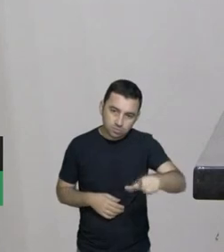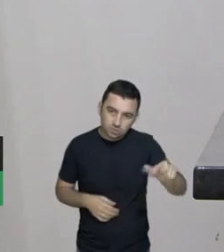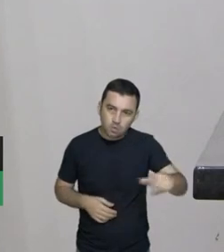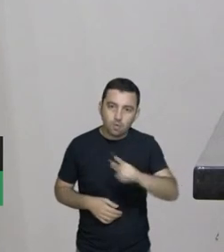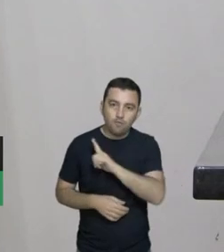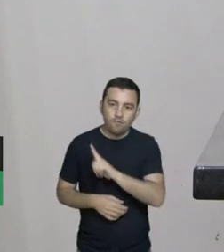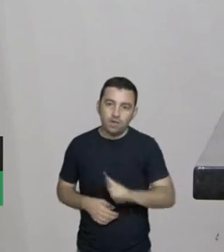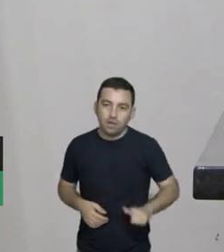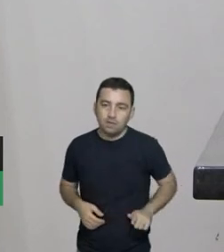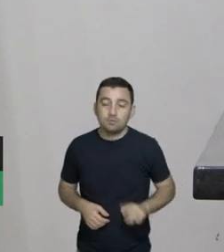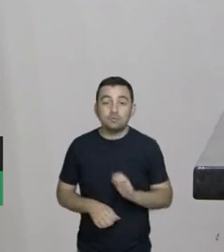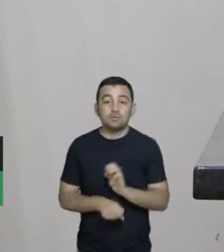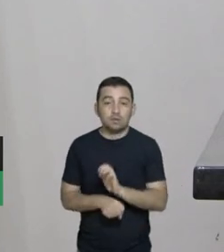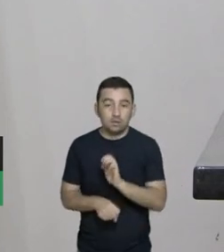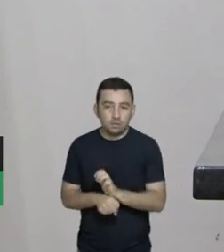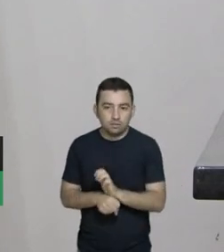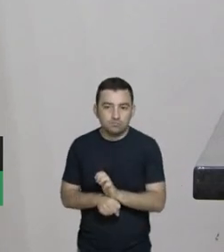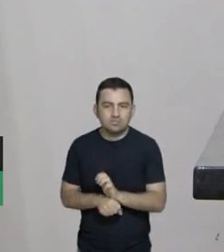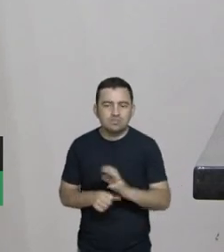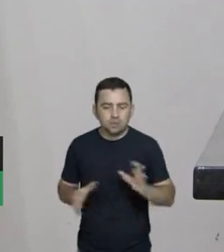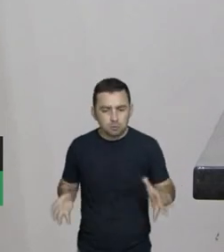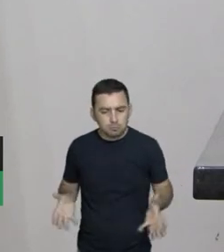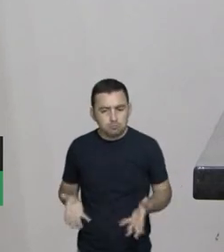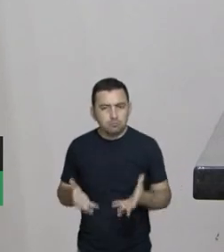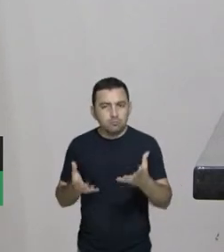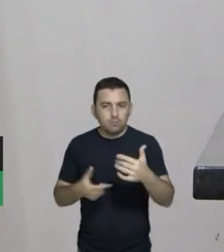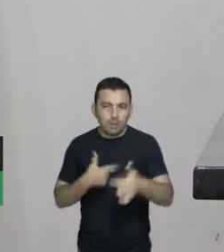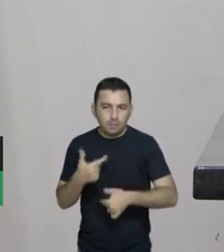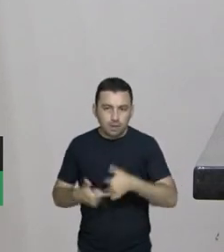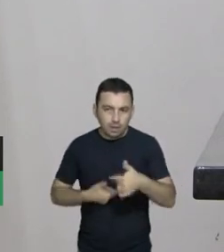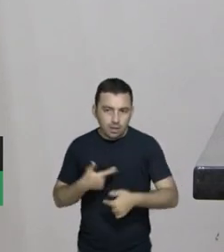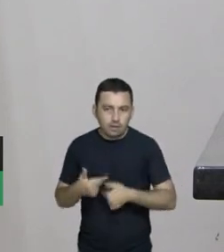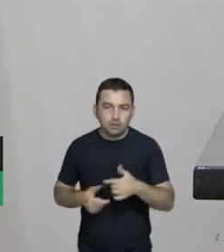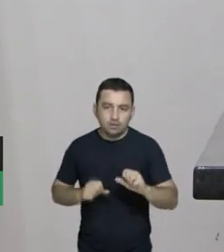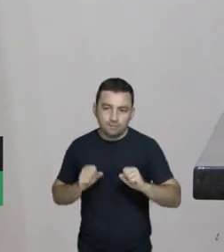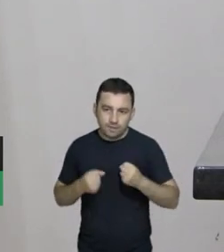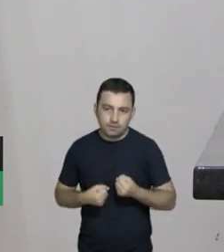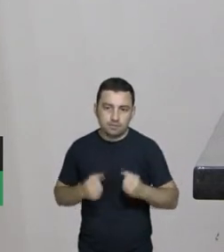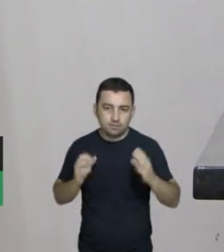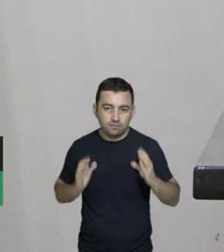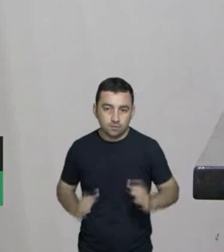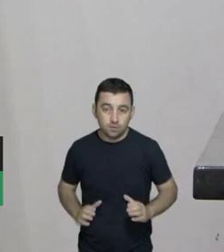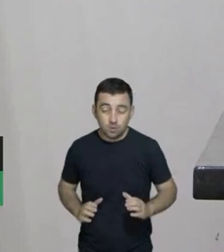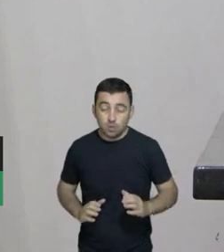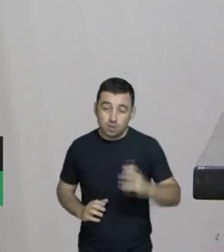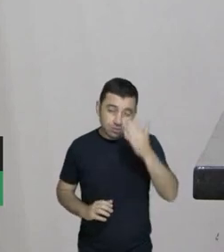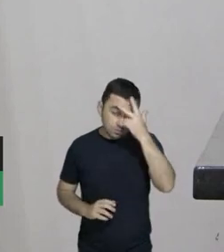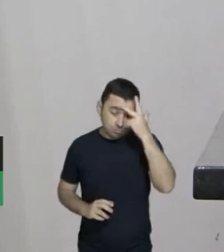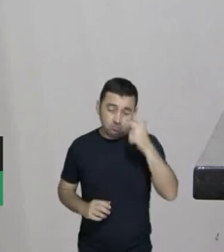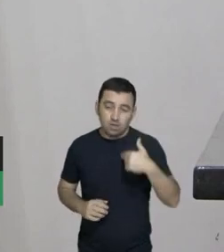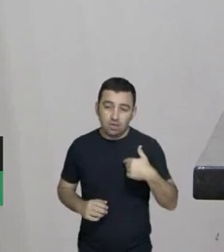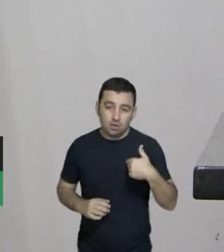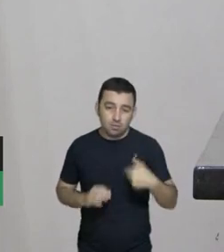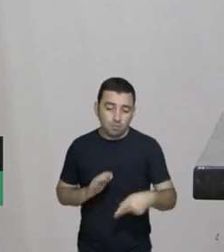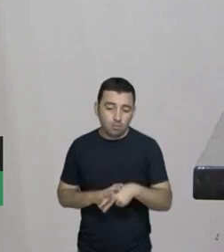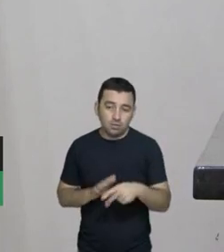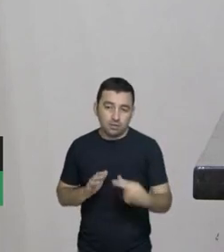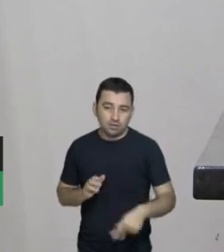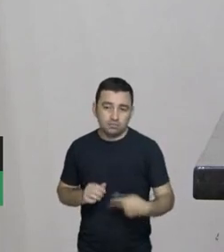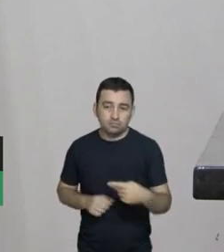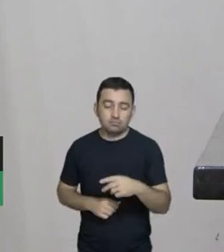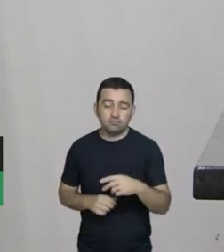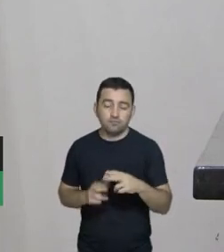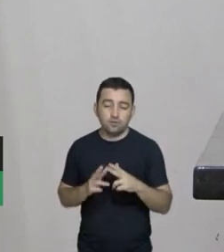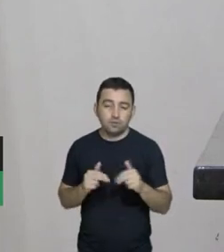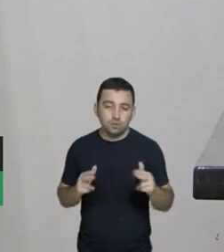fato, engrandecer cada vez mais o trabalho da Defesa Civil. Morador de Florianópolis, como sou, sei que a Defesa Civil aqui